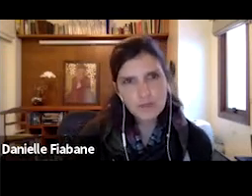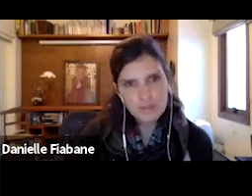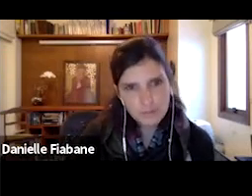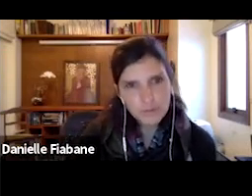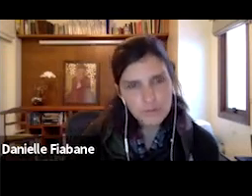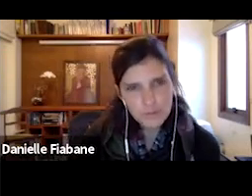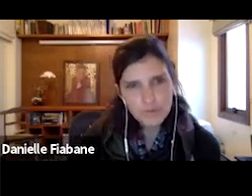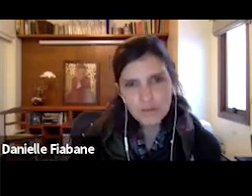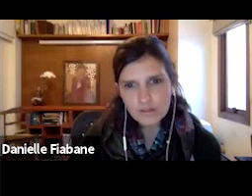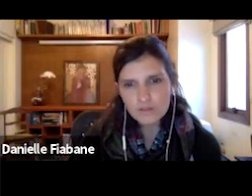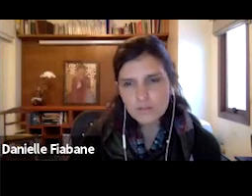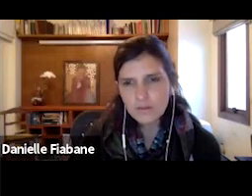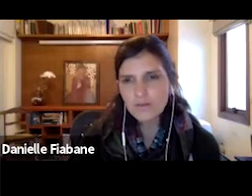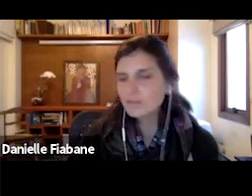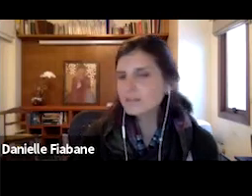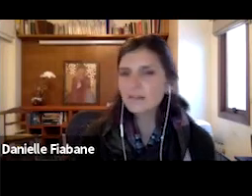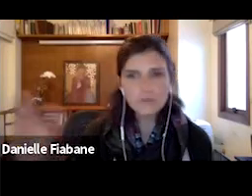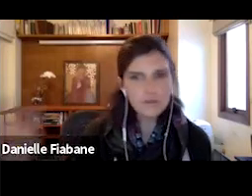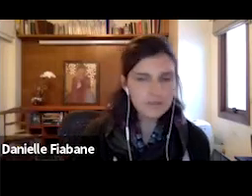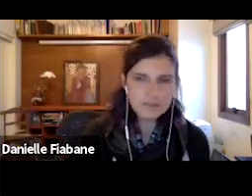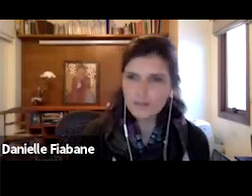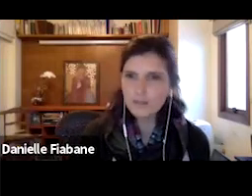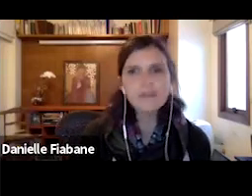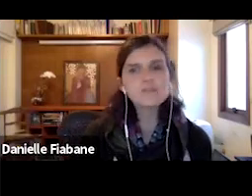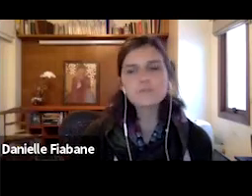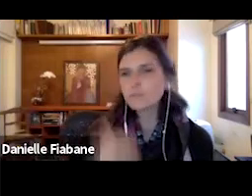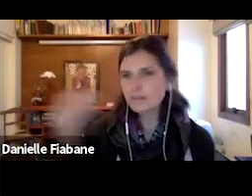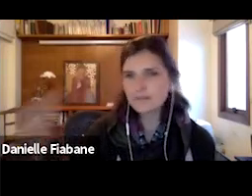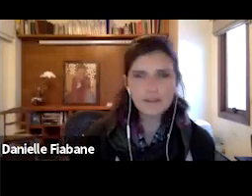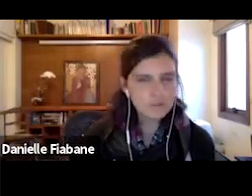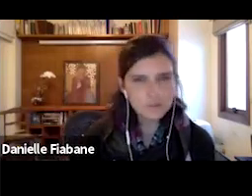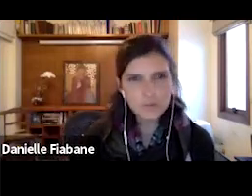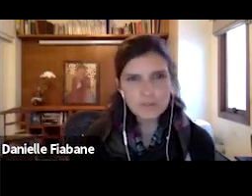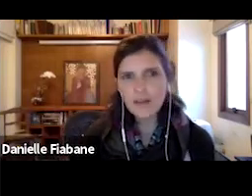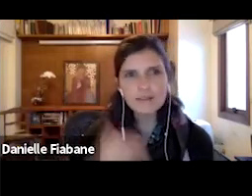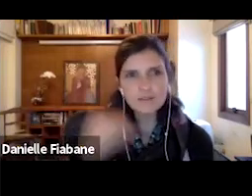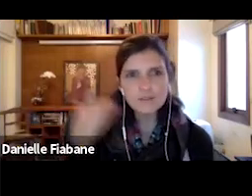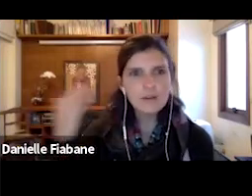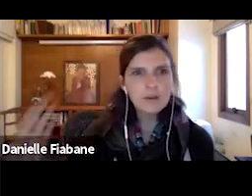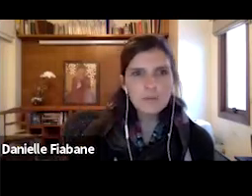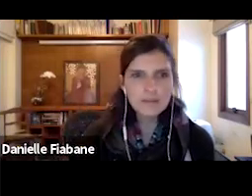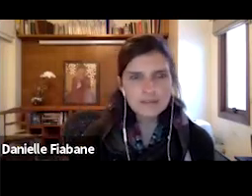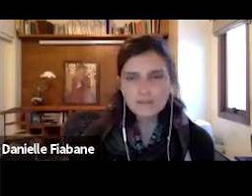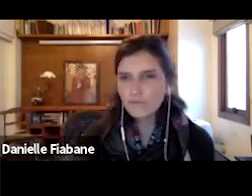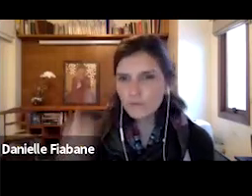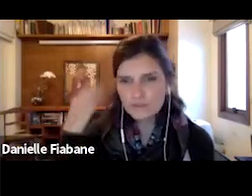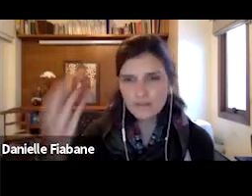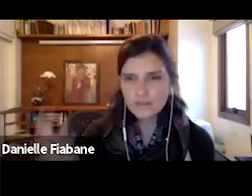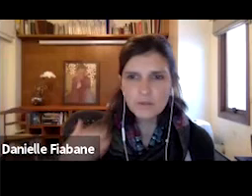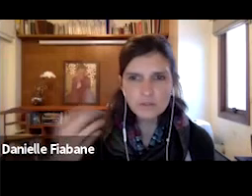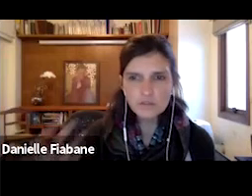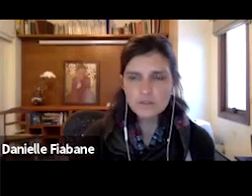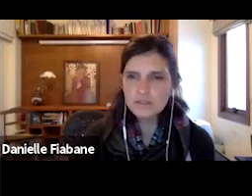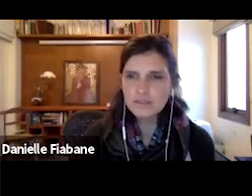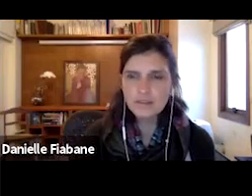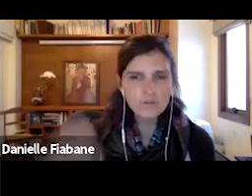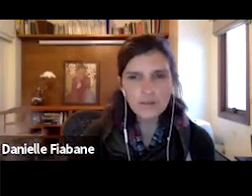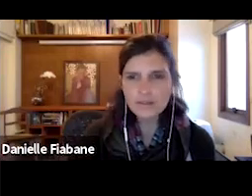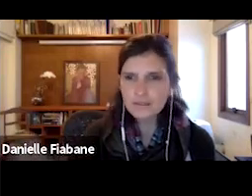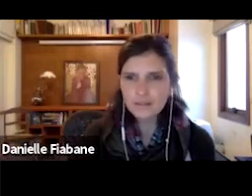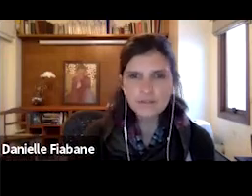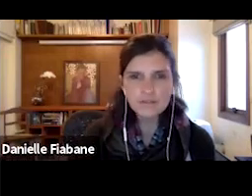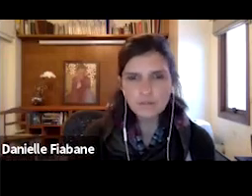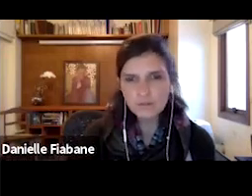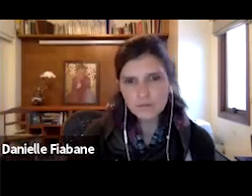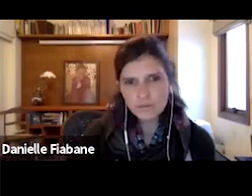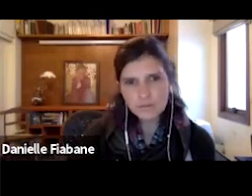Todos eles muito importantes para viabilizar não só financeiramente, mas para trazer legitimidade, para trazer força, expertise,